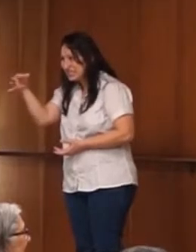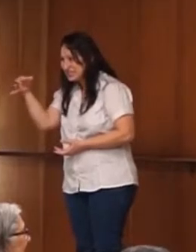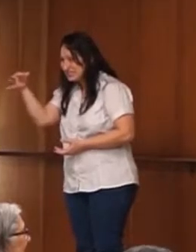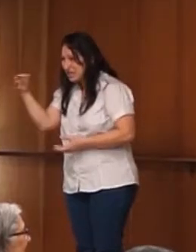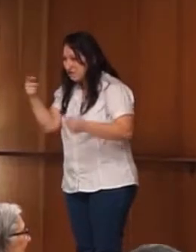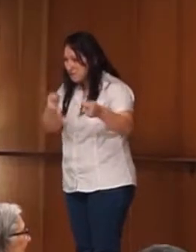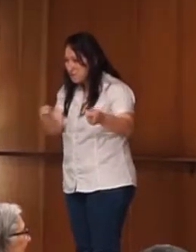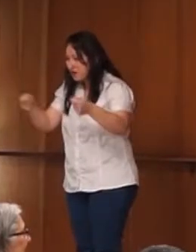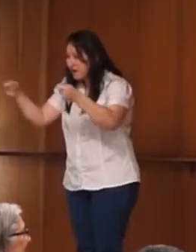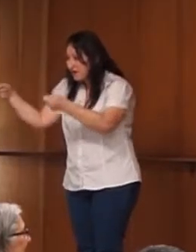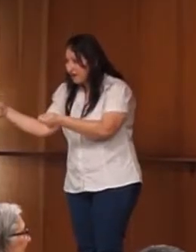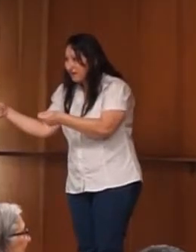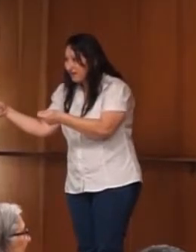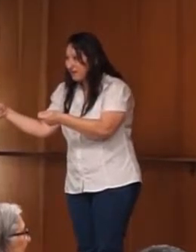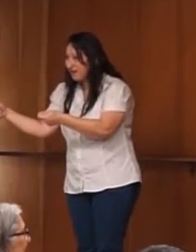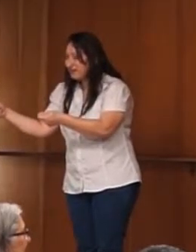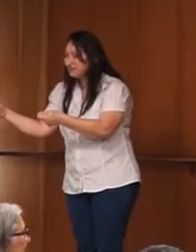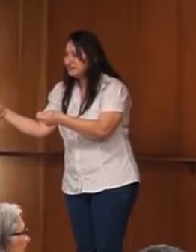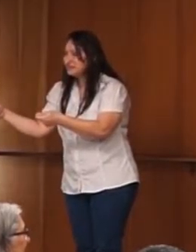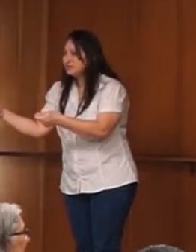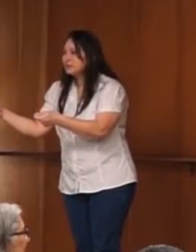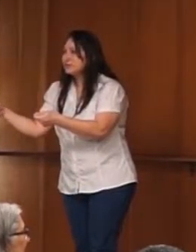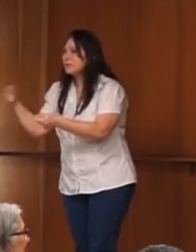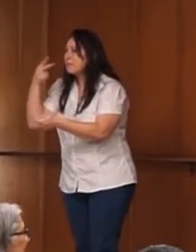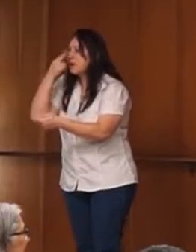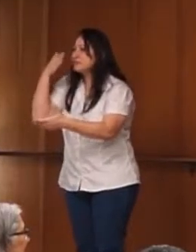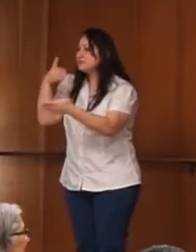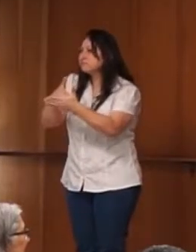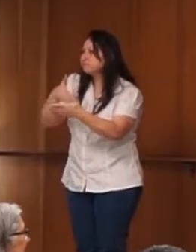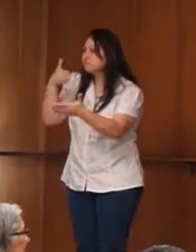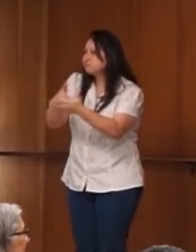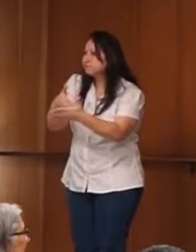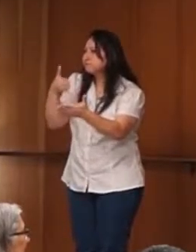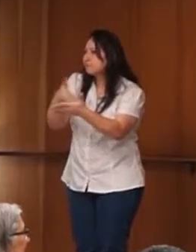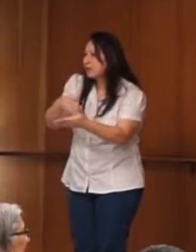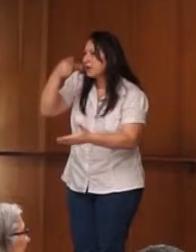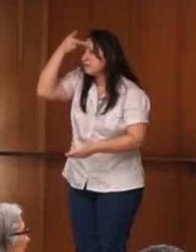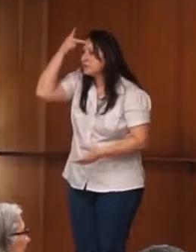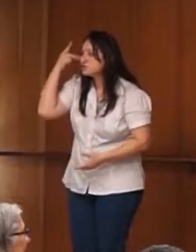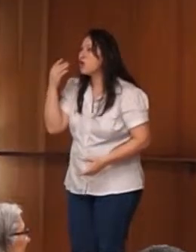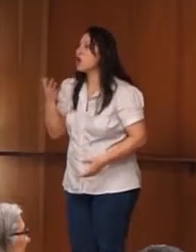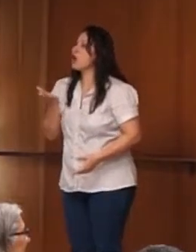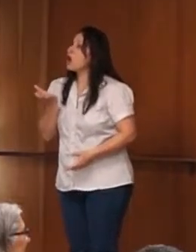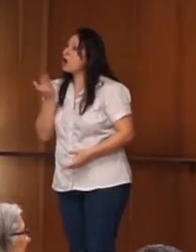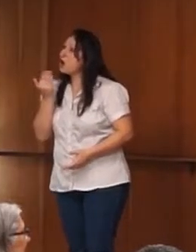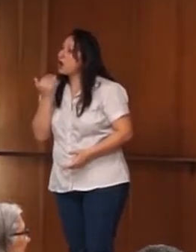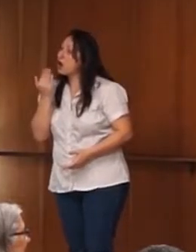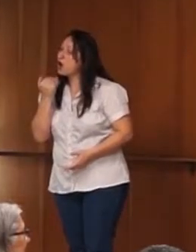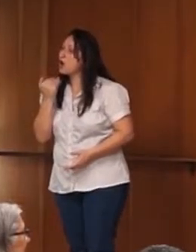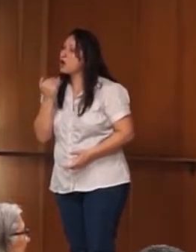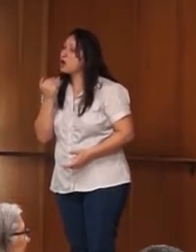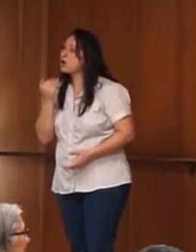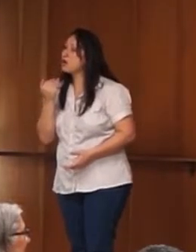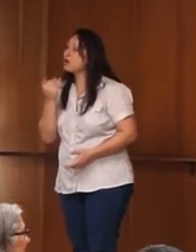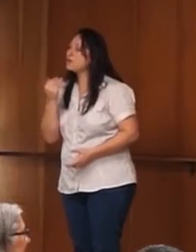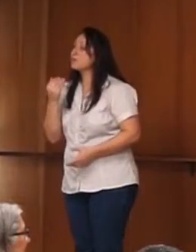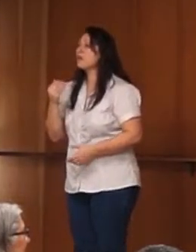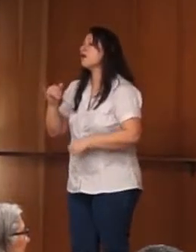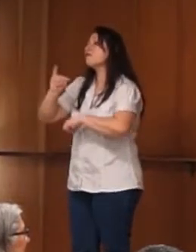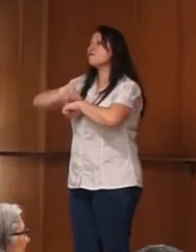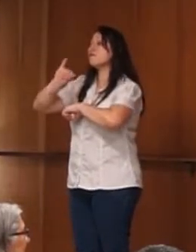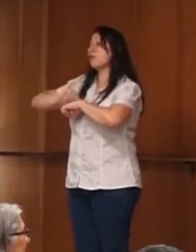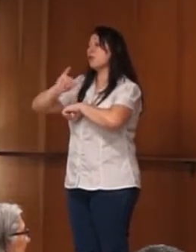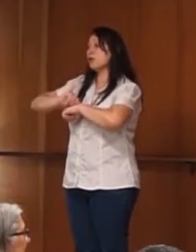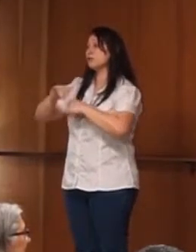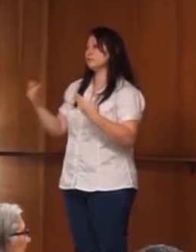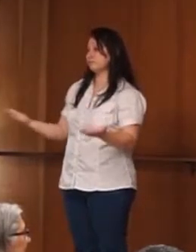R$ 75 em Niterói, impede que alguém coma pelo mesmo preço em Volta Redonda ou em Campos.